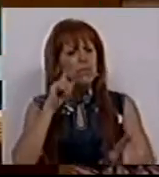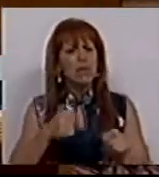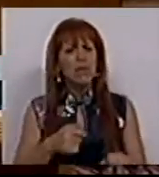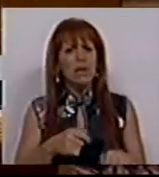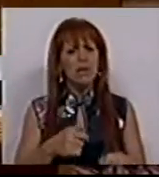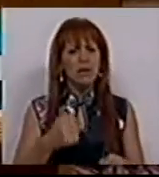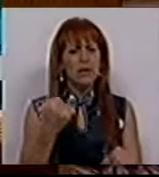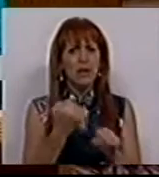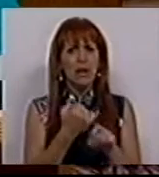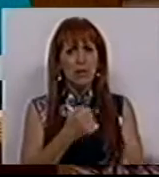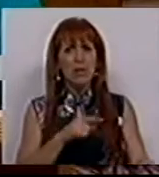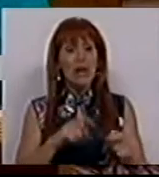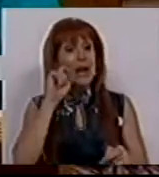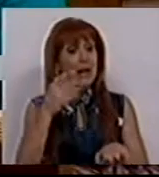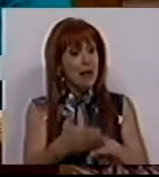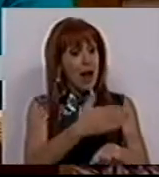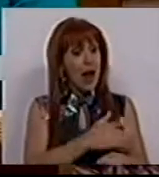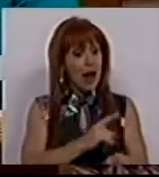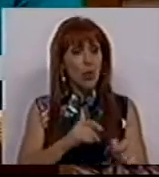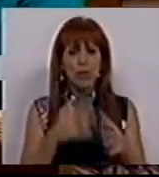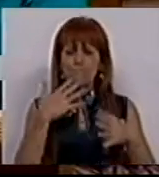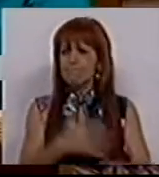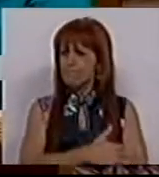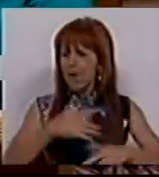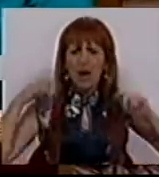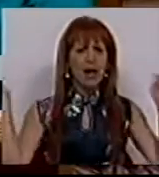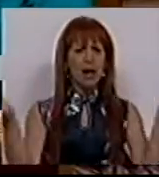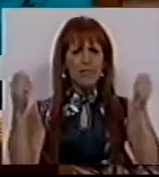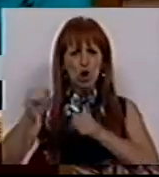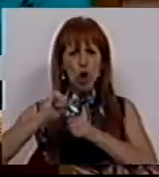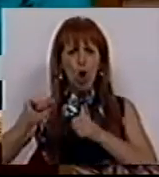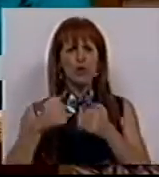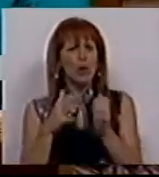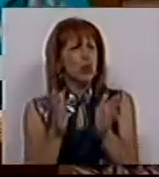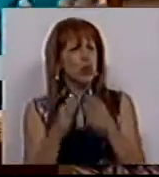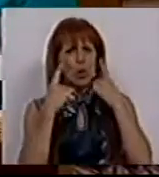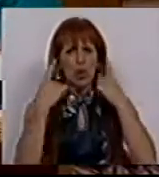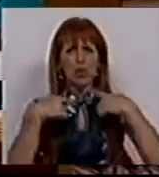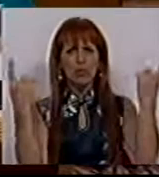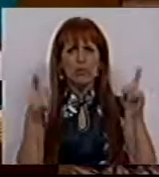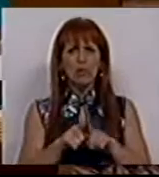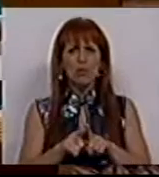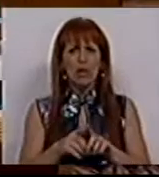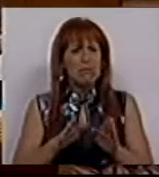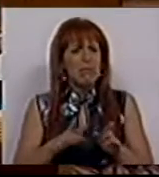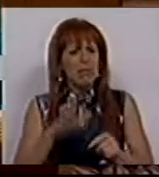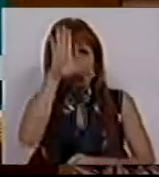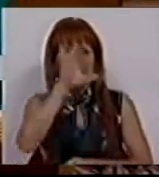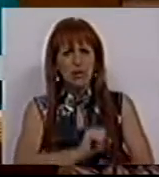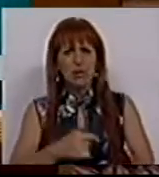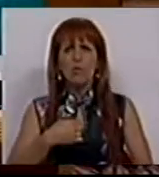que PSD e CDS garantiam numa gigantesca campanha contra tudo o que é público não ser necessários no